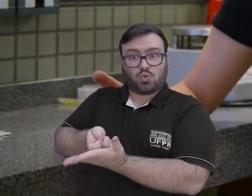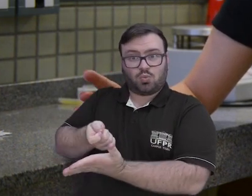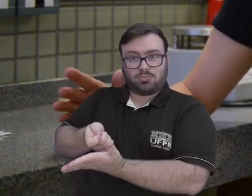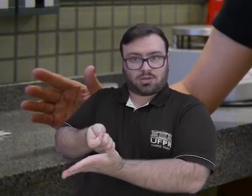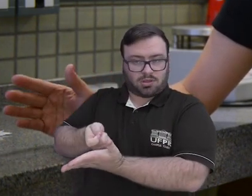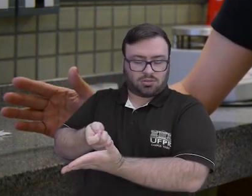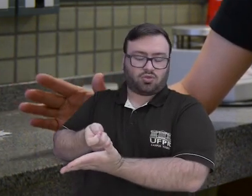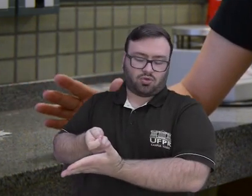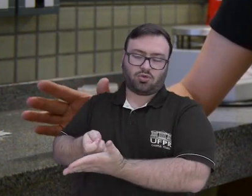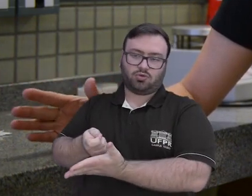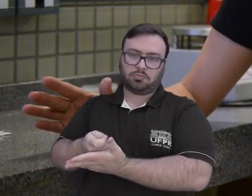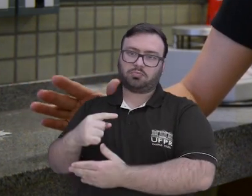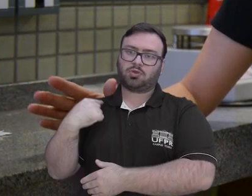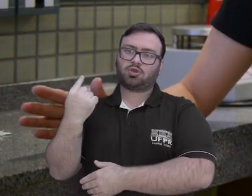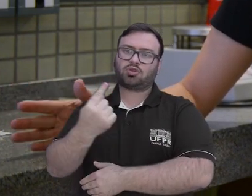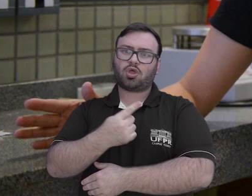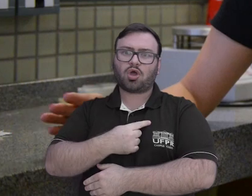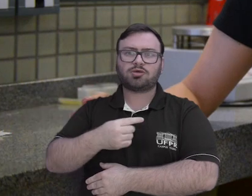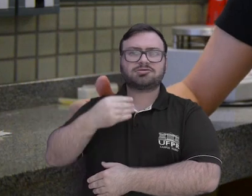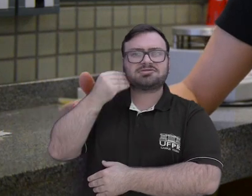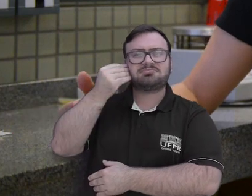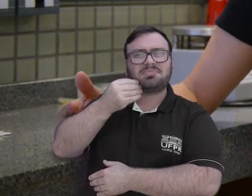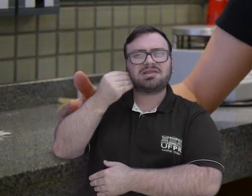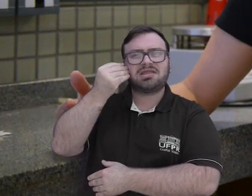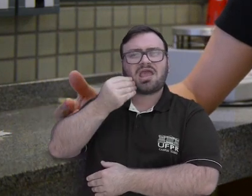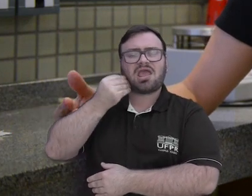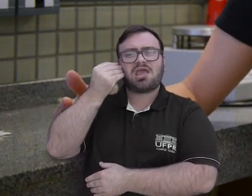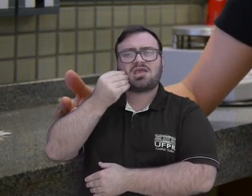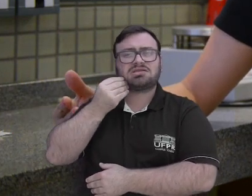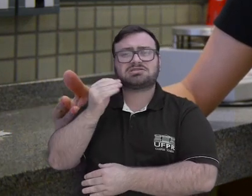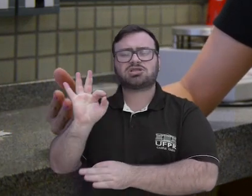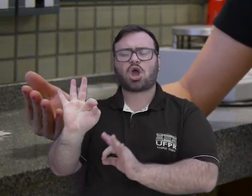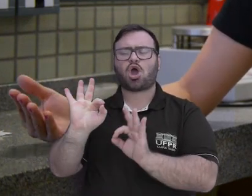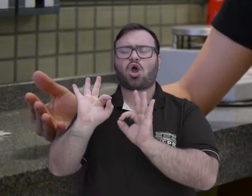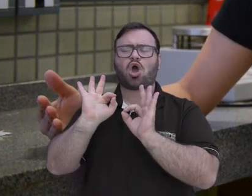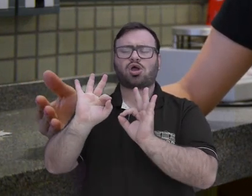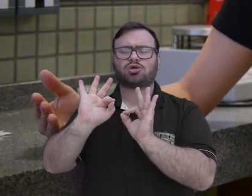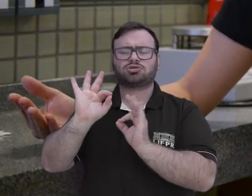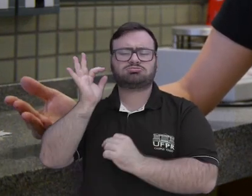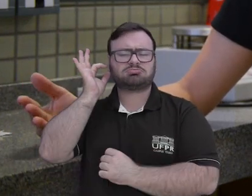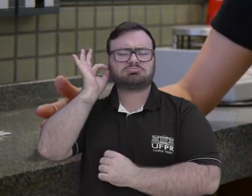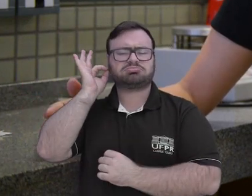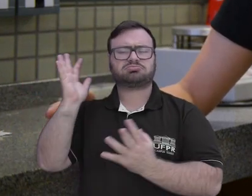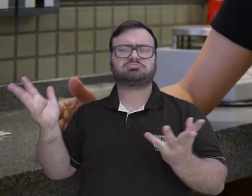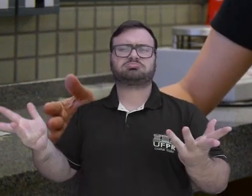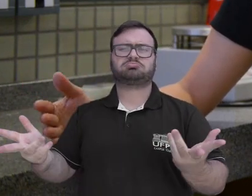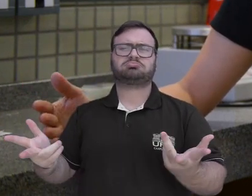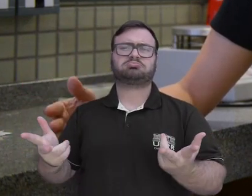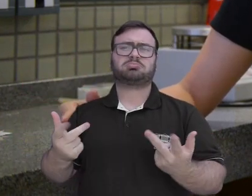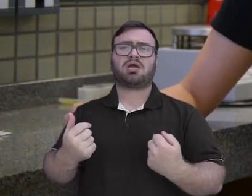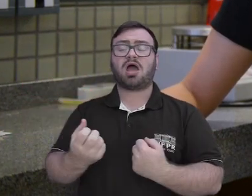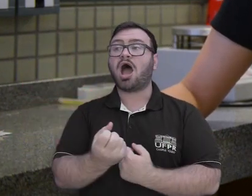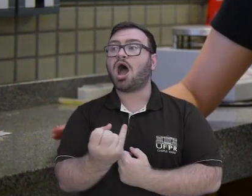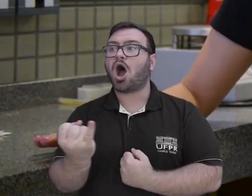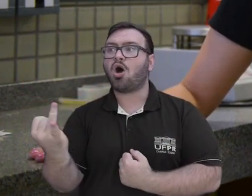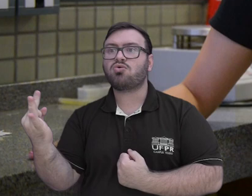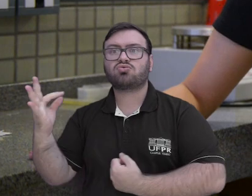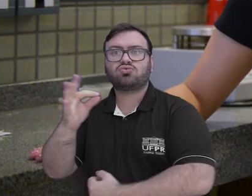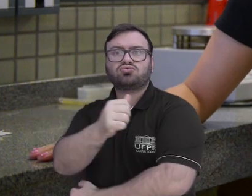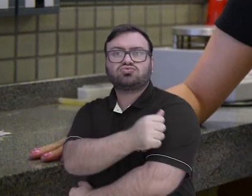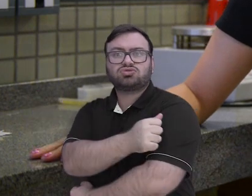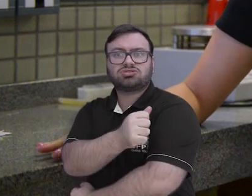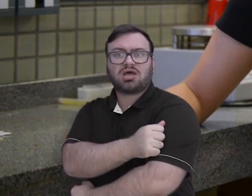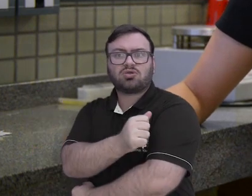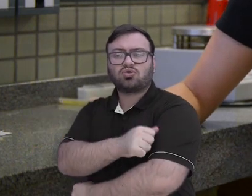tivemos experiências ótimas com os alunos, muitos acabaram sendo contratados ao final do período de